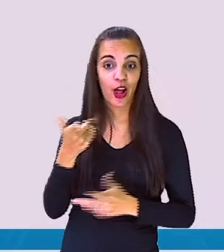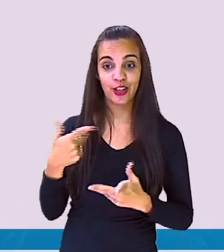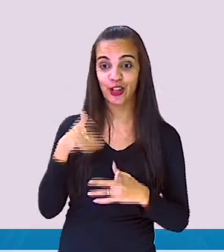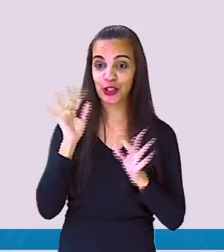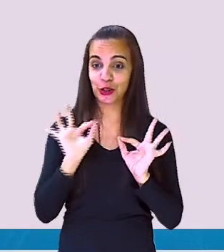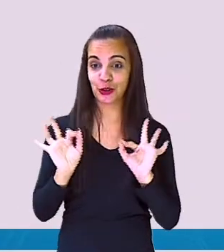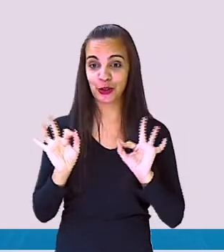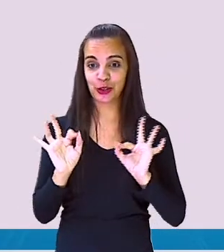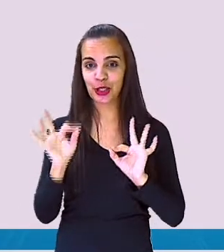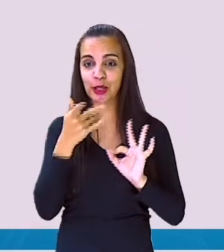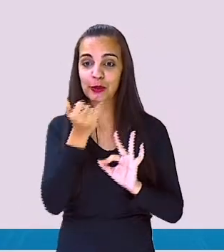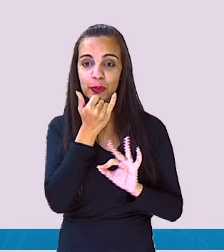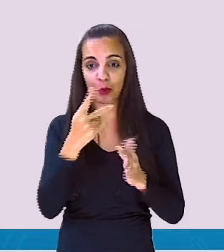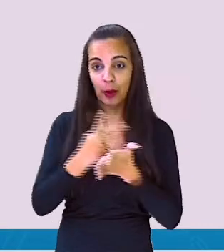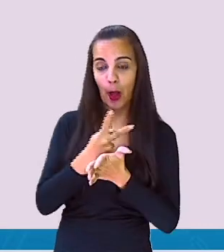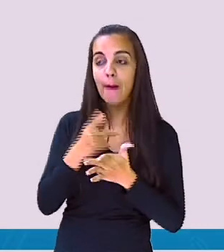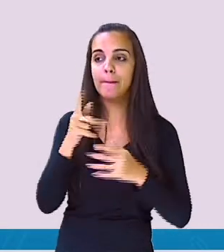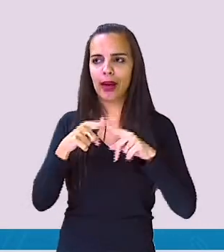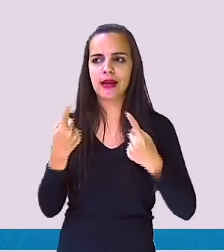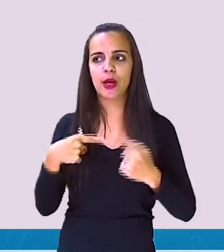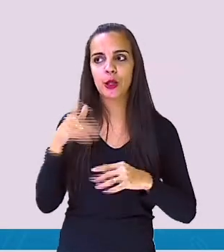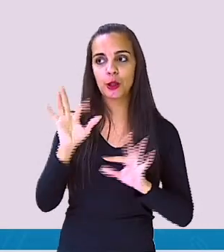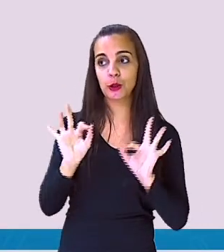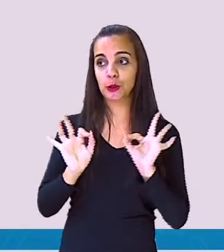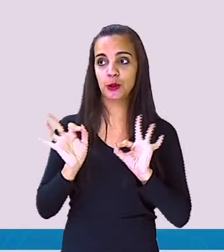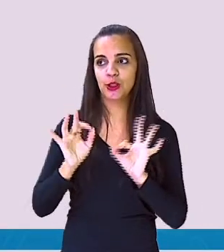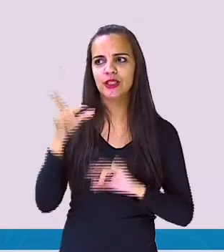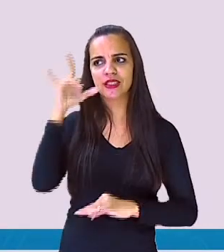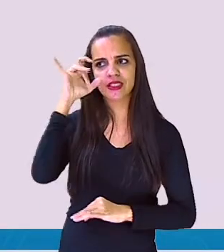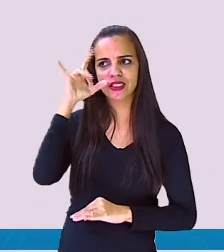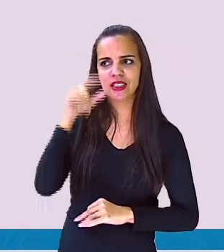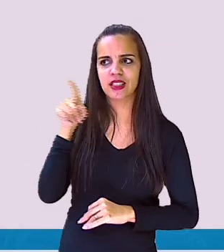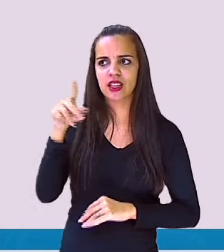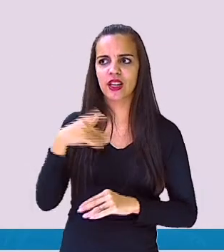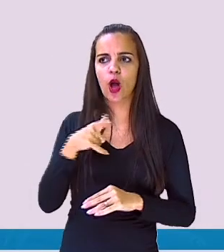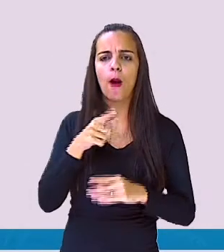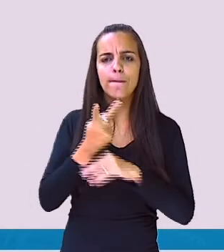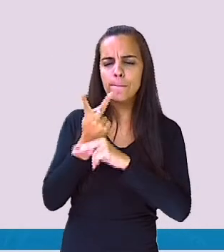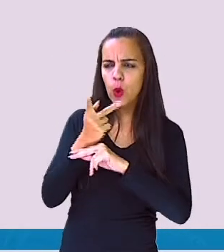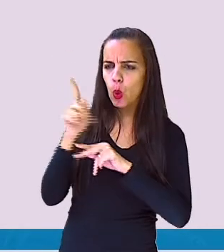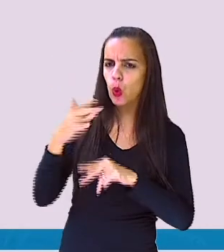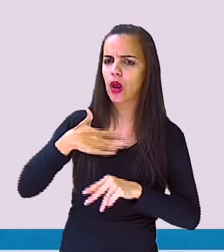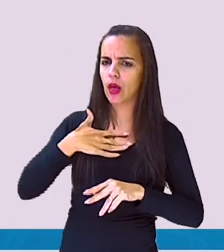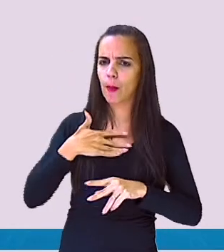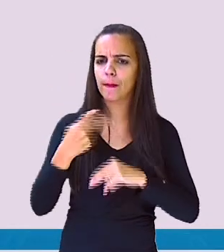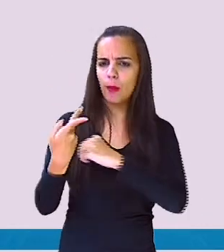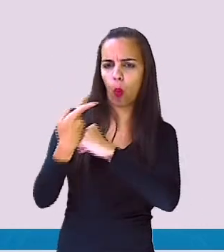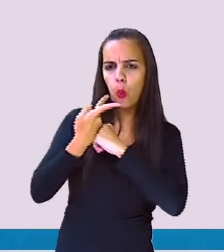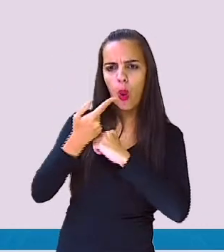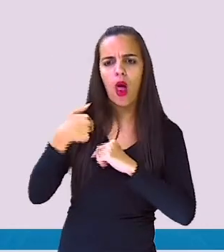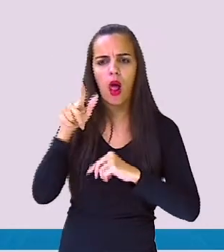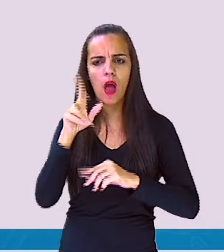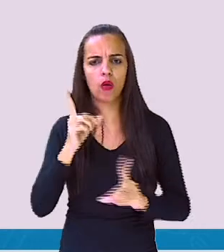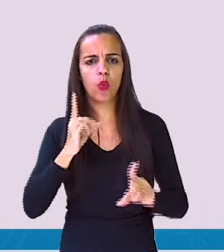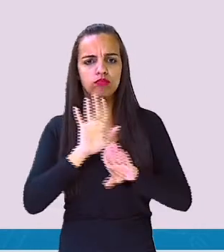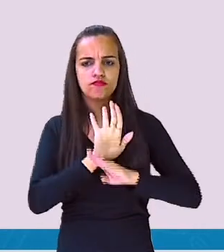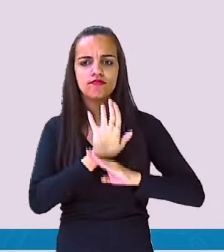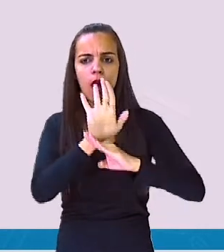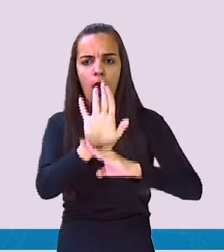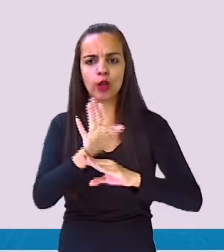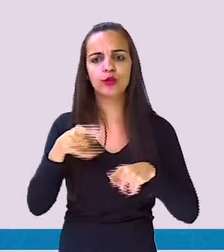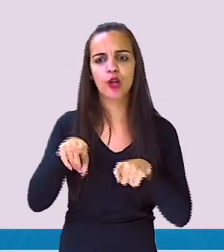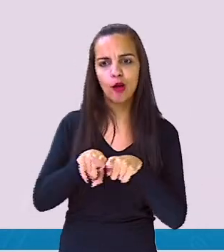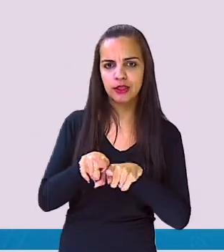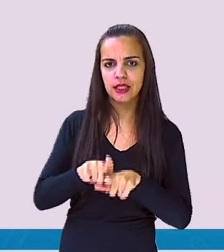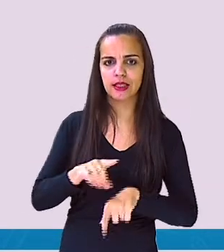Instagram. No Insta, como a minha filha fala. E eu ajudo vocês aí a resolver as atividades, caso